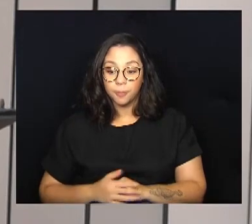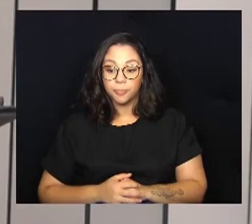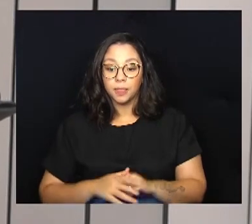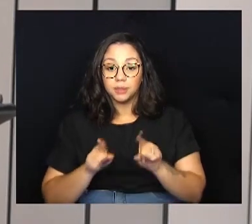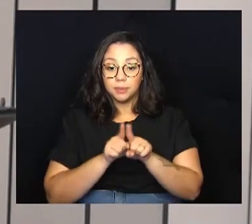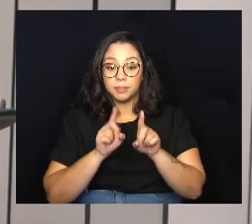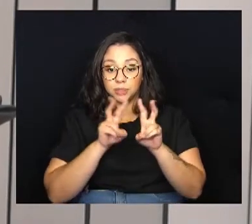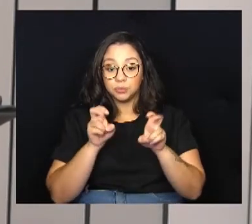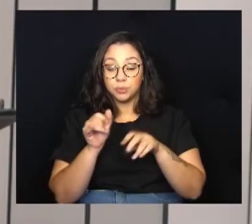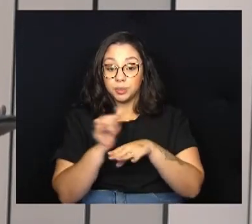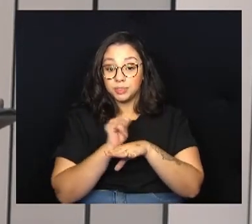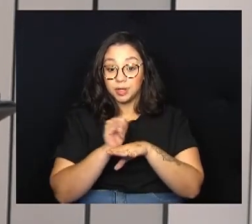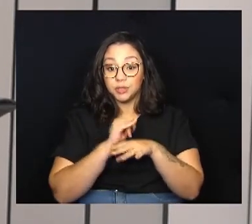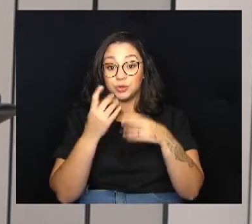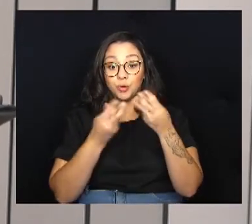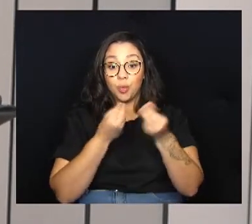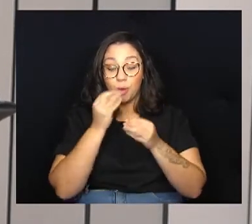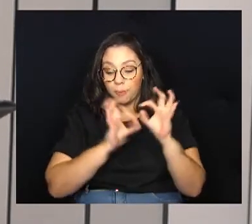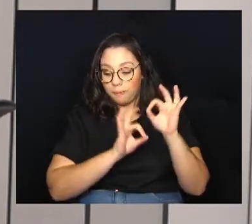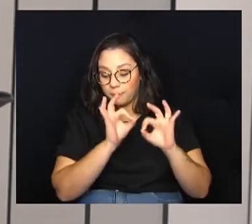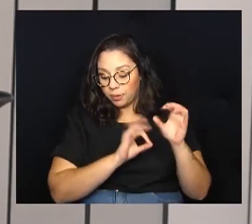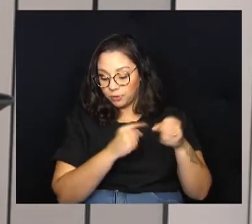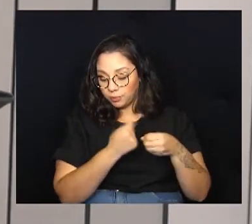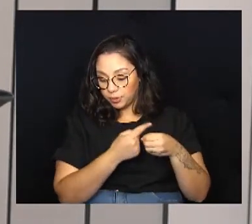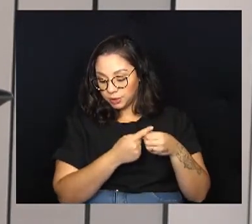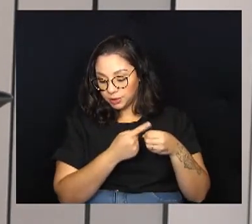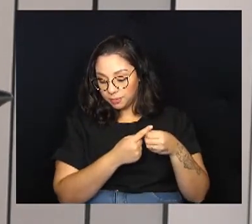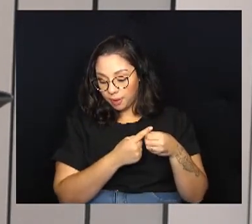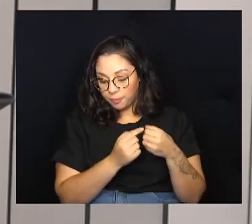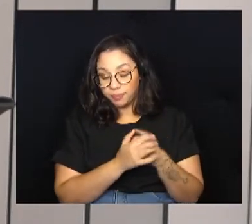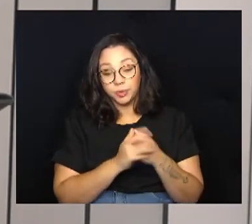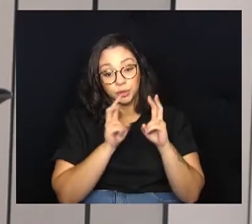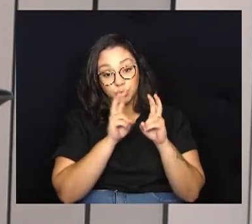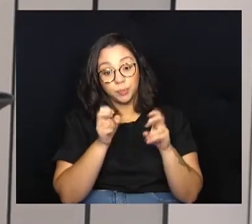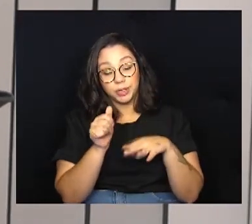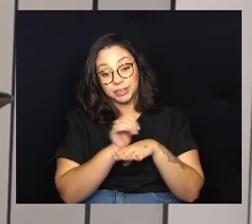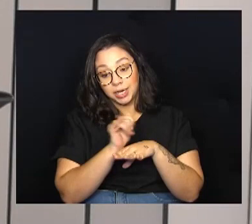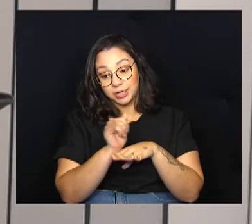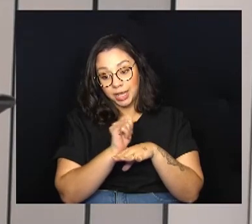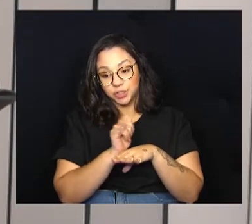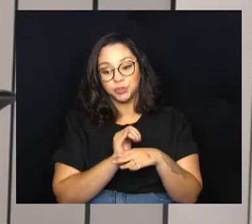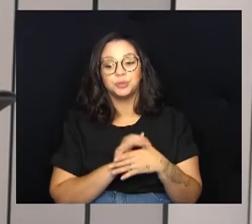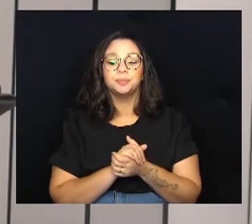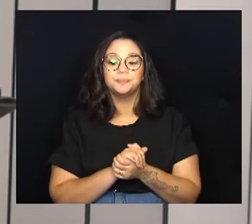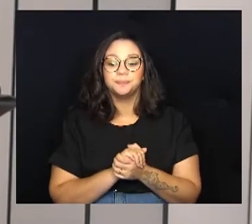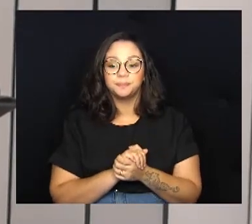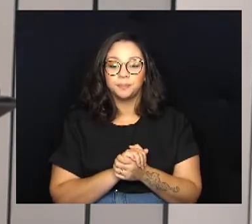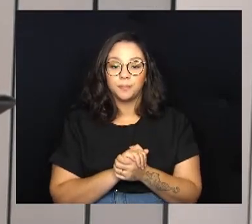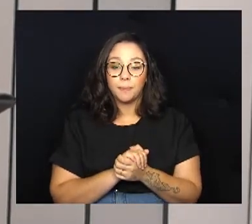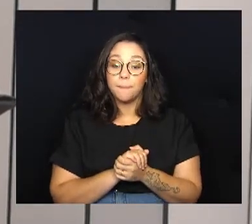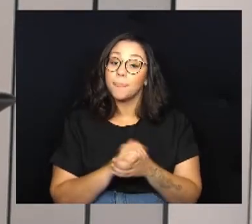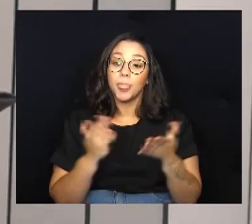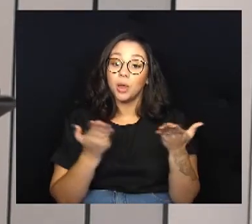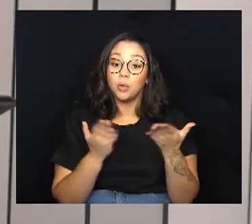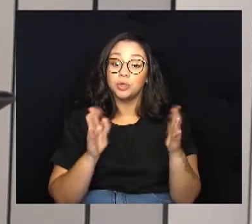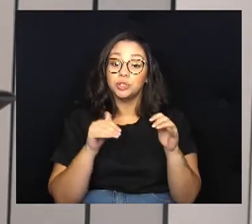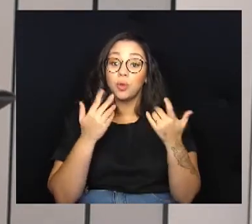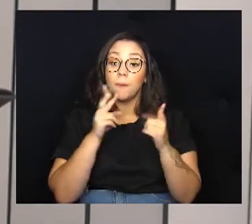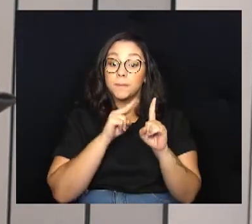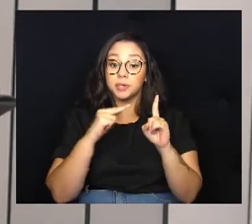prevenção, existem pesquisadores, existe um instituto, nós temos gente ligada aos institutos que estudam